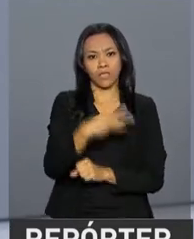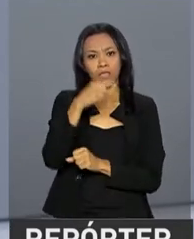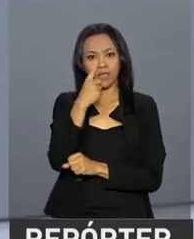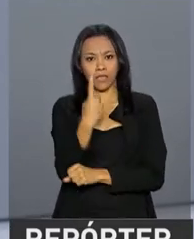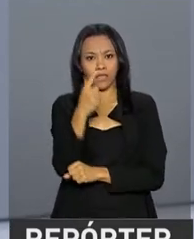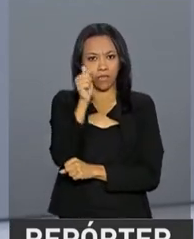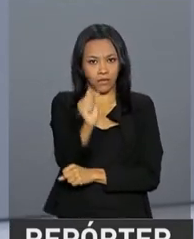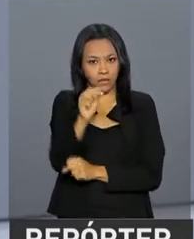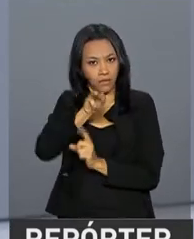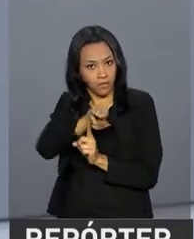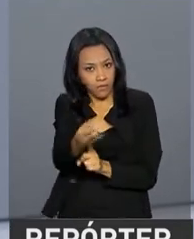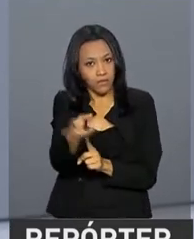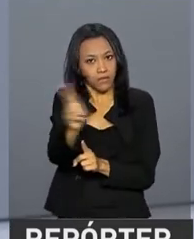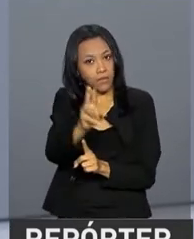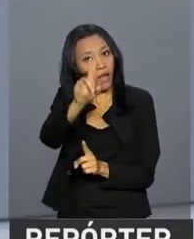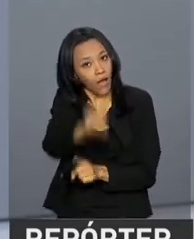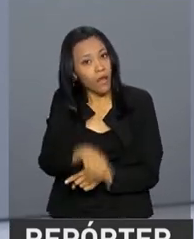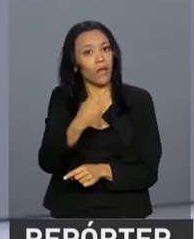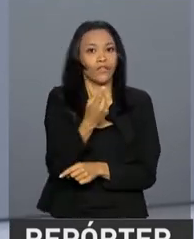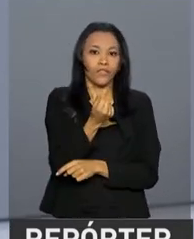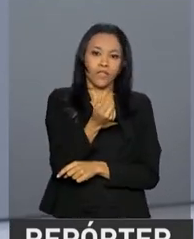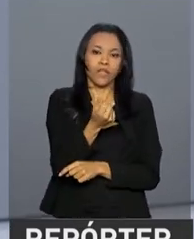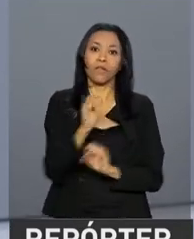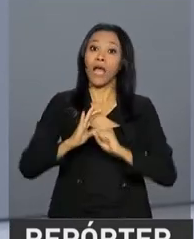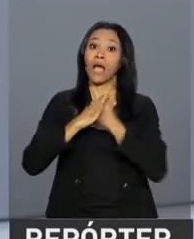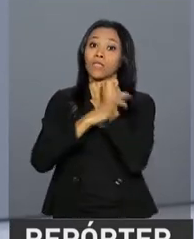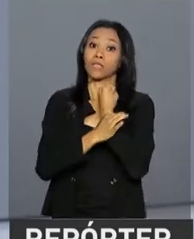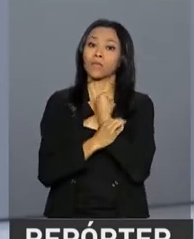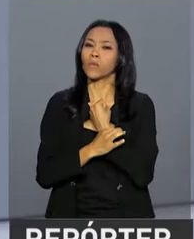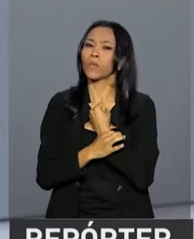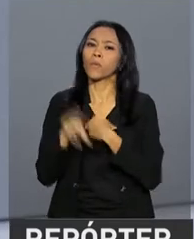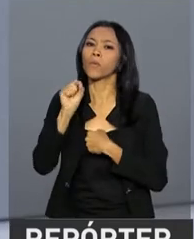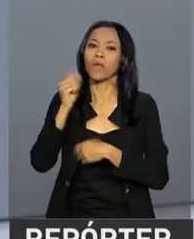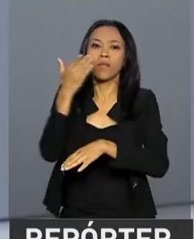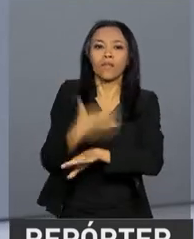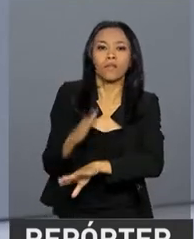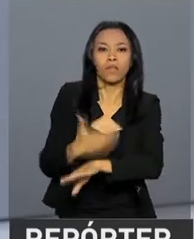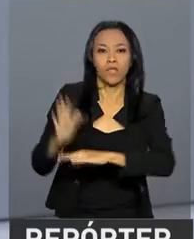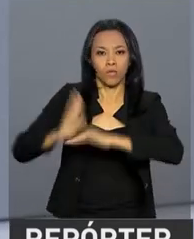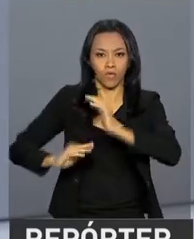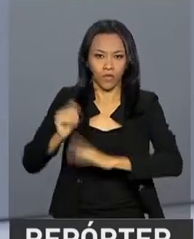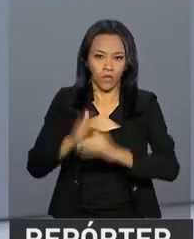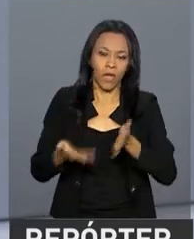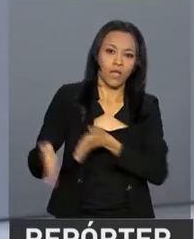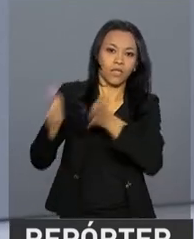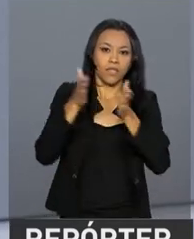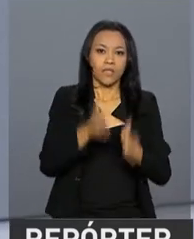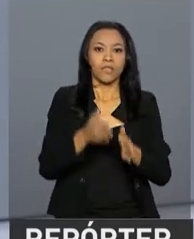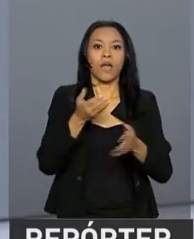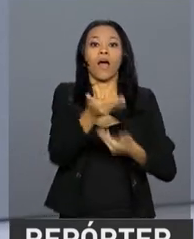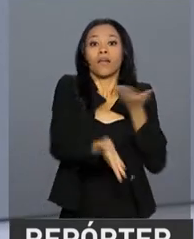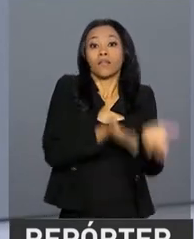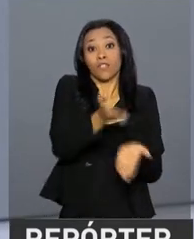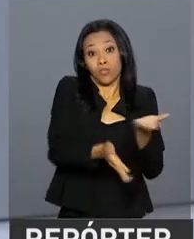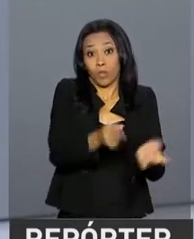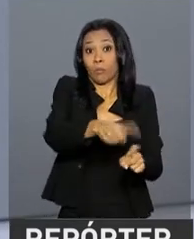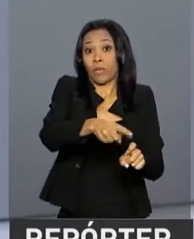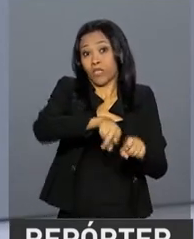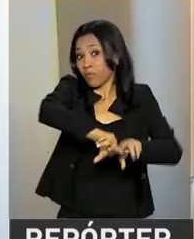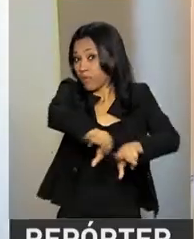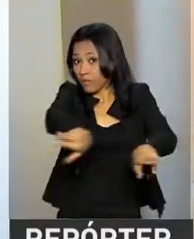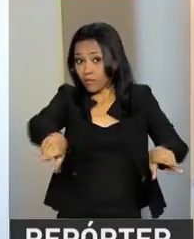de reais. São recursos que garantem a capacitação profissional dos estudantes e atendimento médico para milhares de brasileiros.